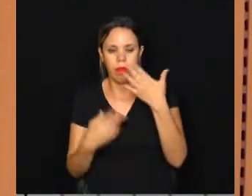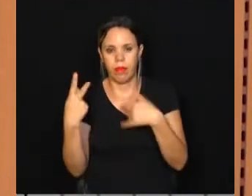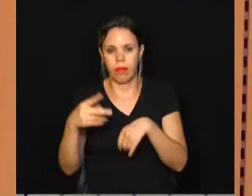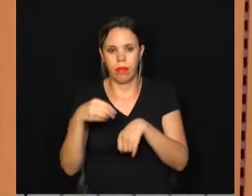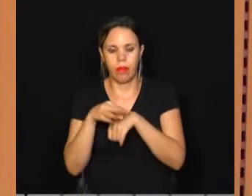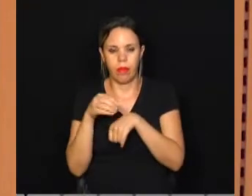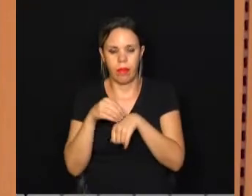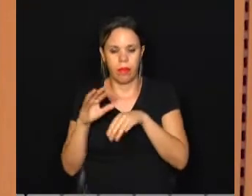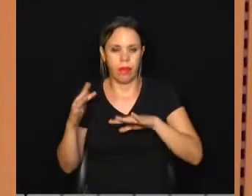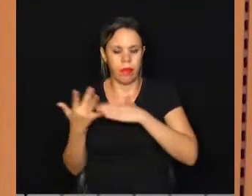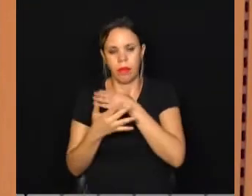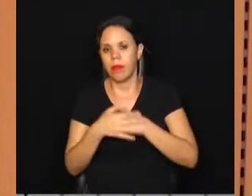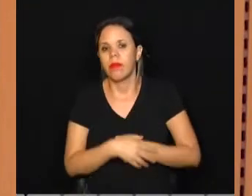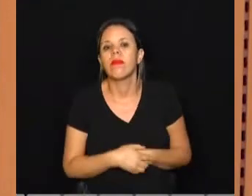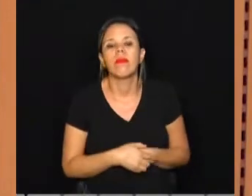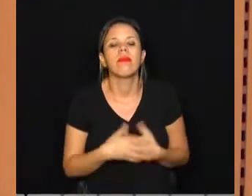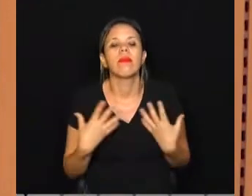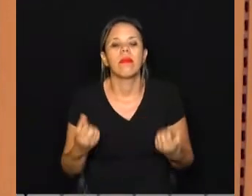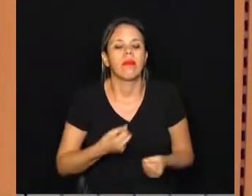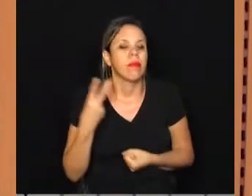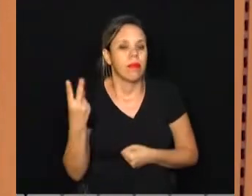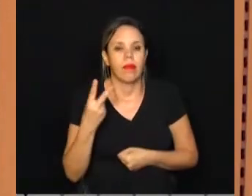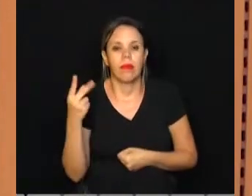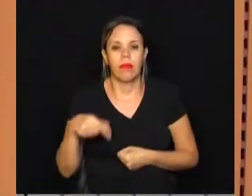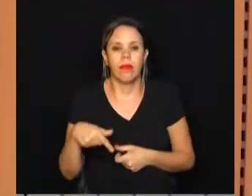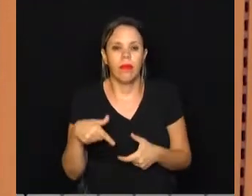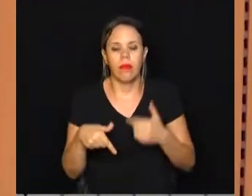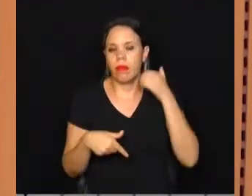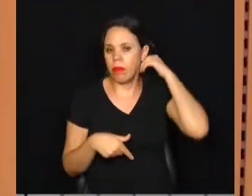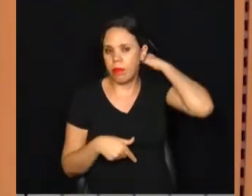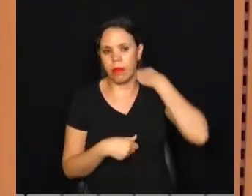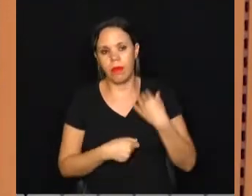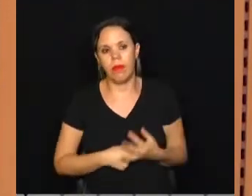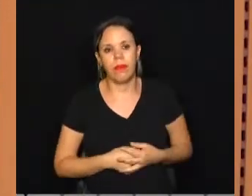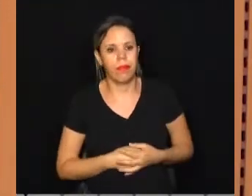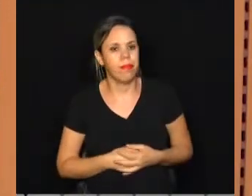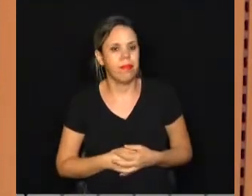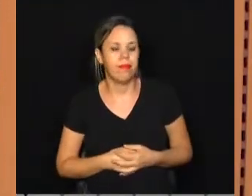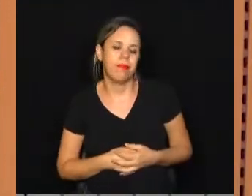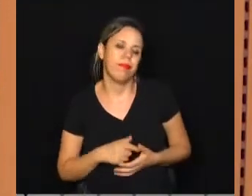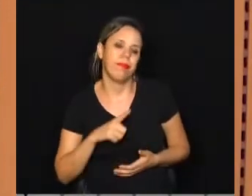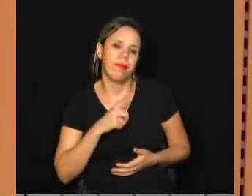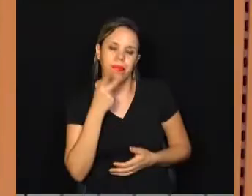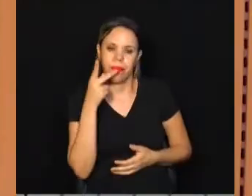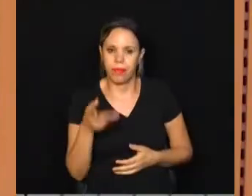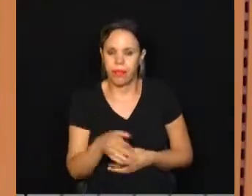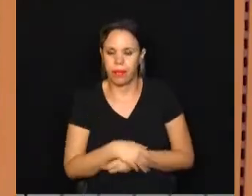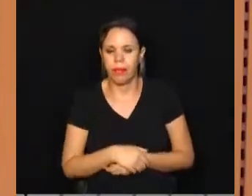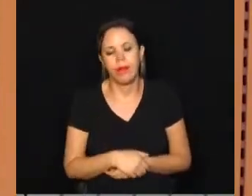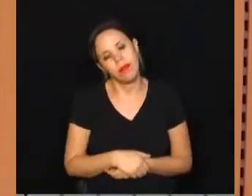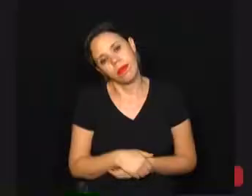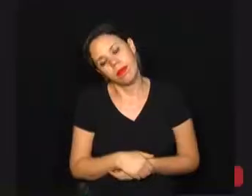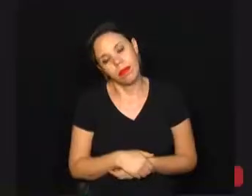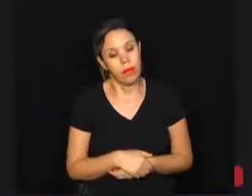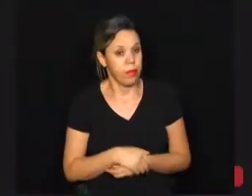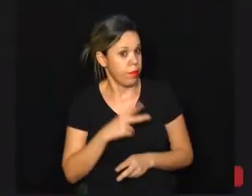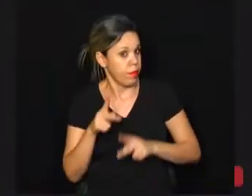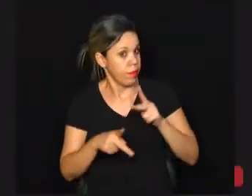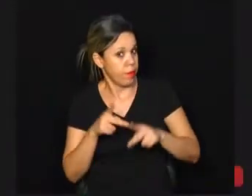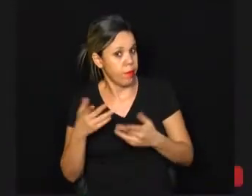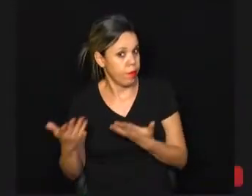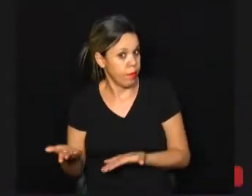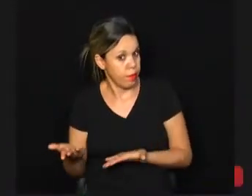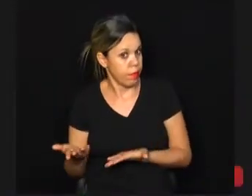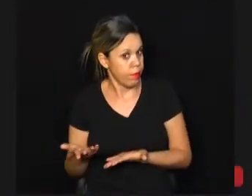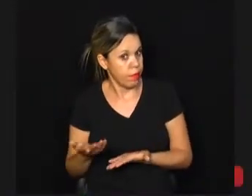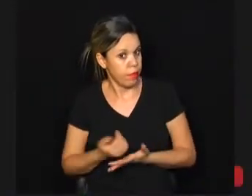pelas redes sociais, no reconhecimento do seu trabalho. Eu queria dizer o seguinte, olha, o pessoal aqui,